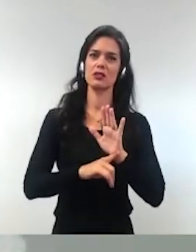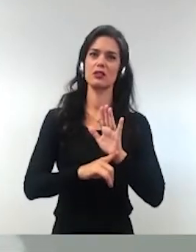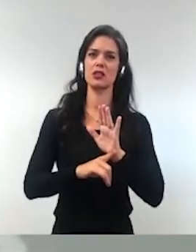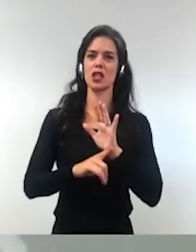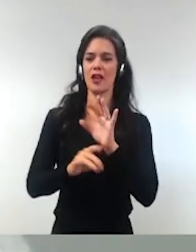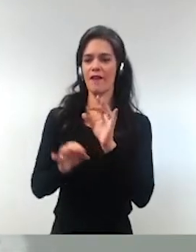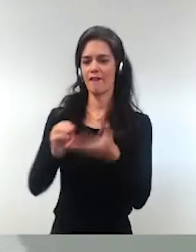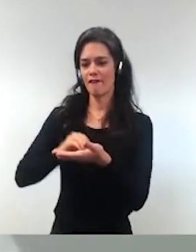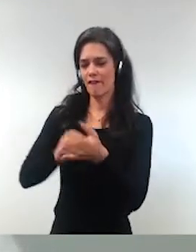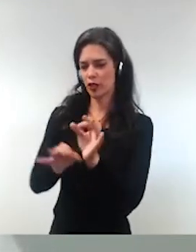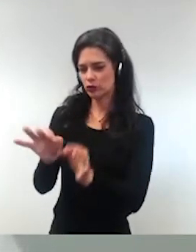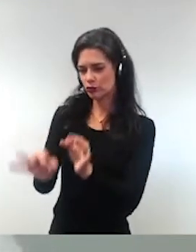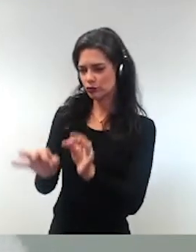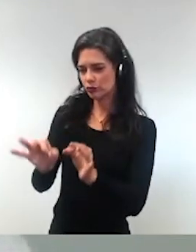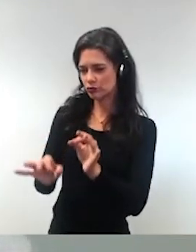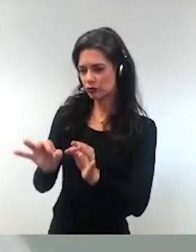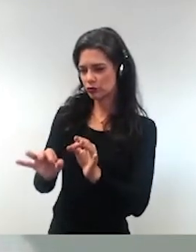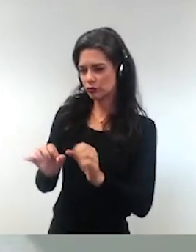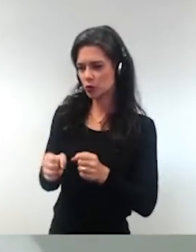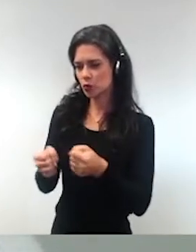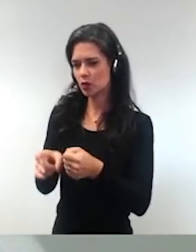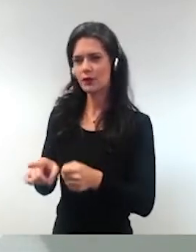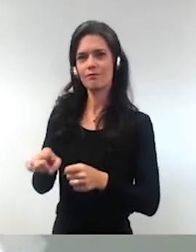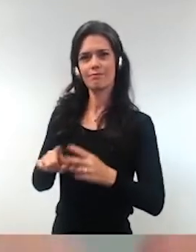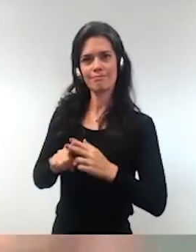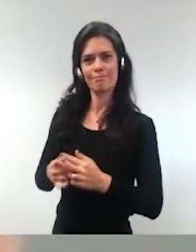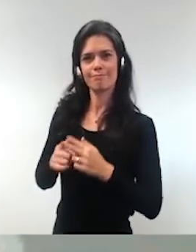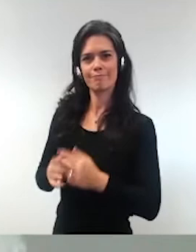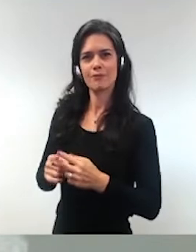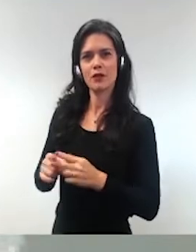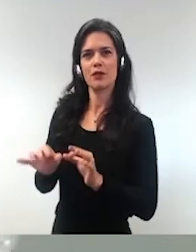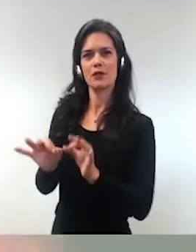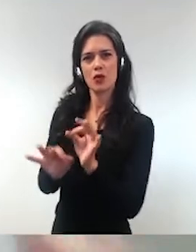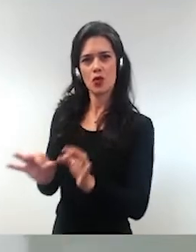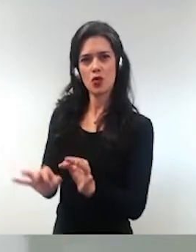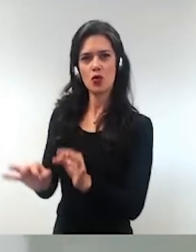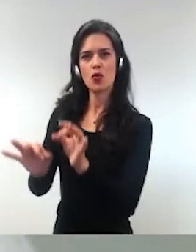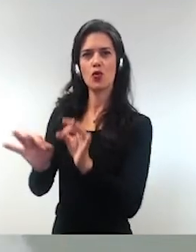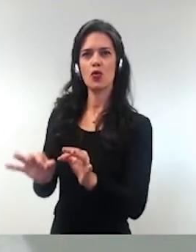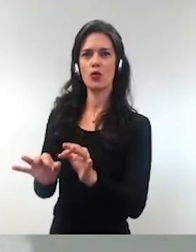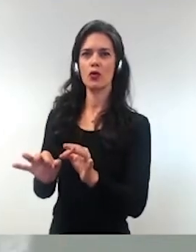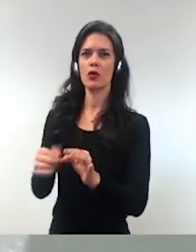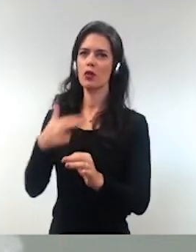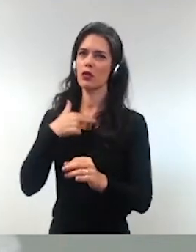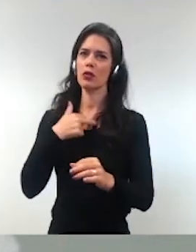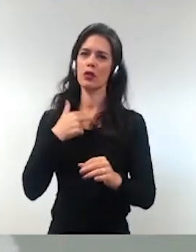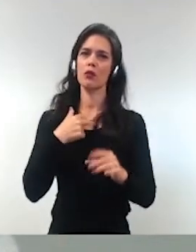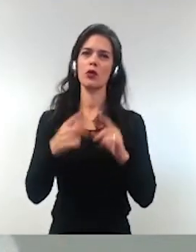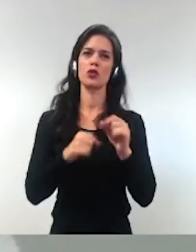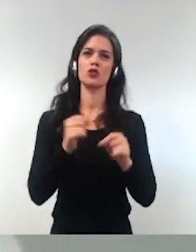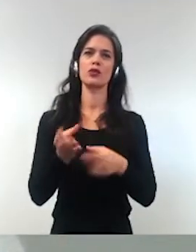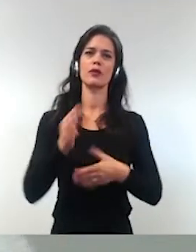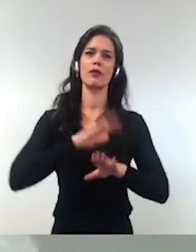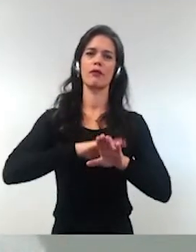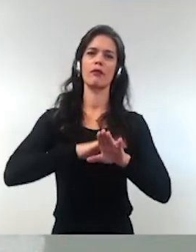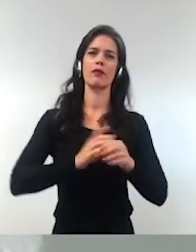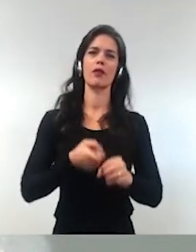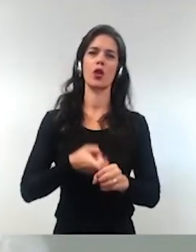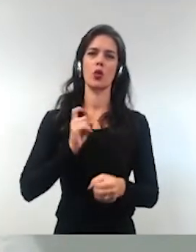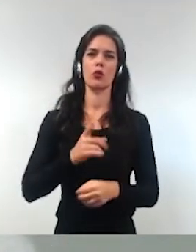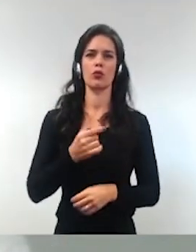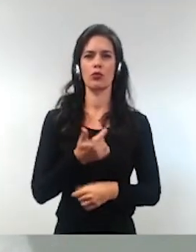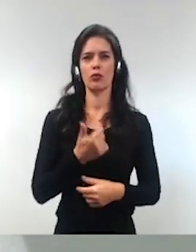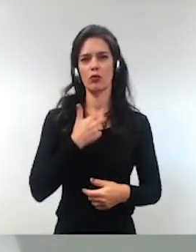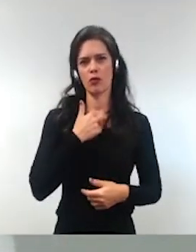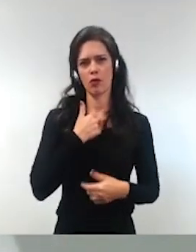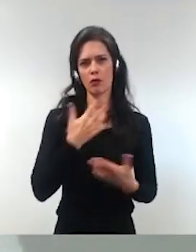não pode, em nenhuma medida, ser ou estar estabelecida por uma regra de lucratividade. A